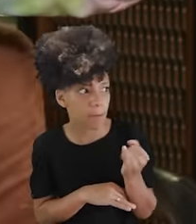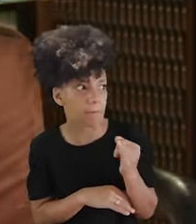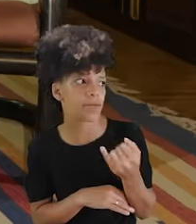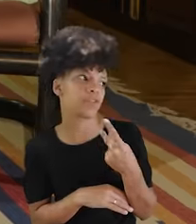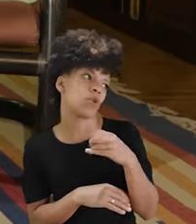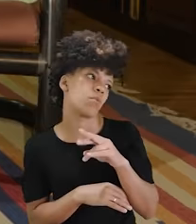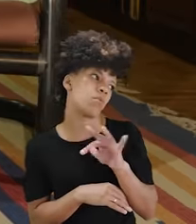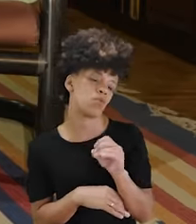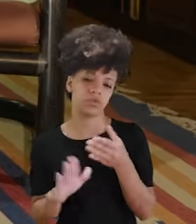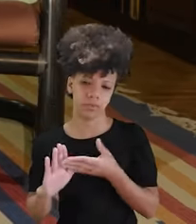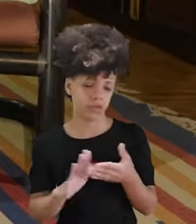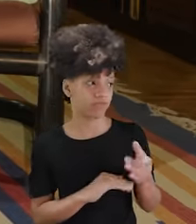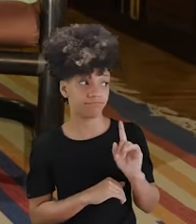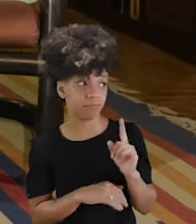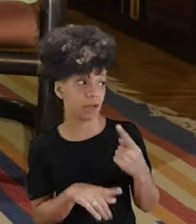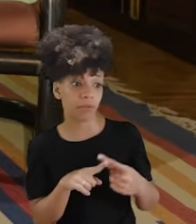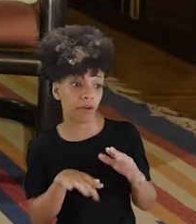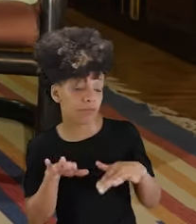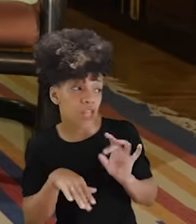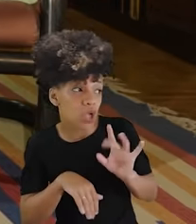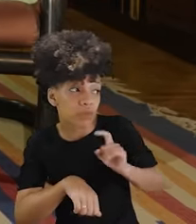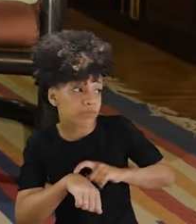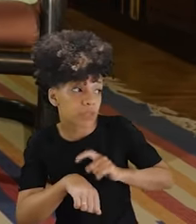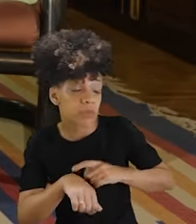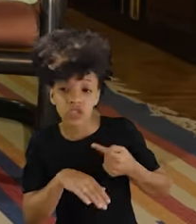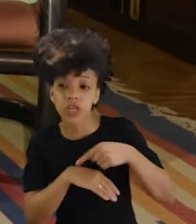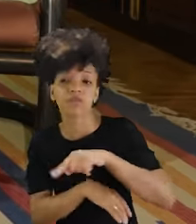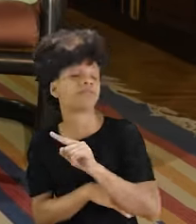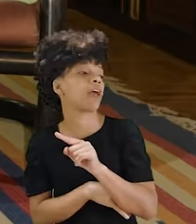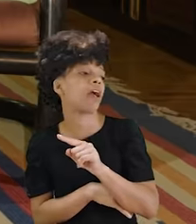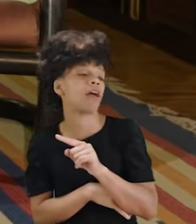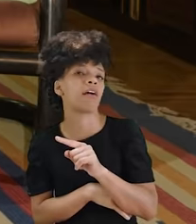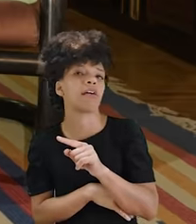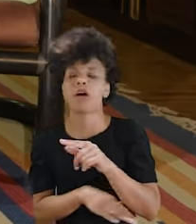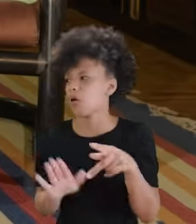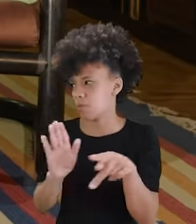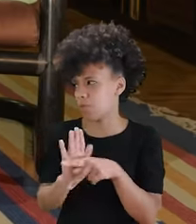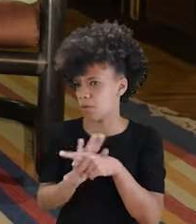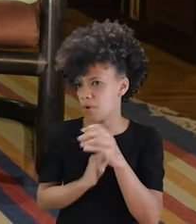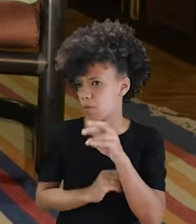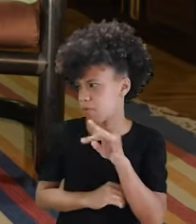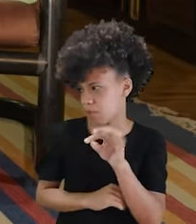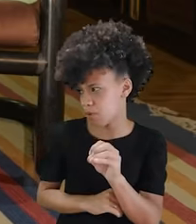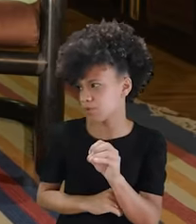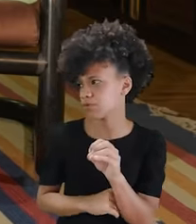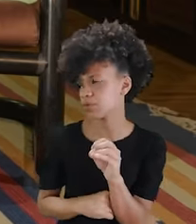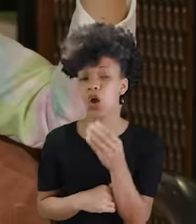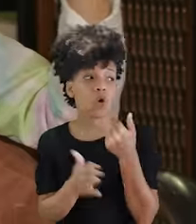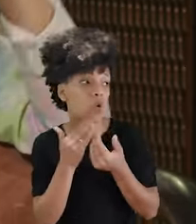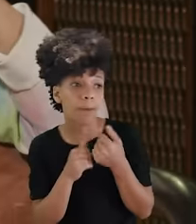ao pôr o lá para o porto aliado elevar comer e vou faltar é e